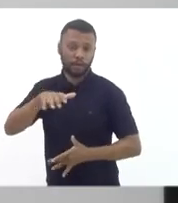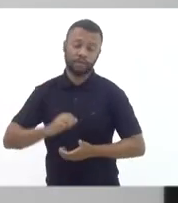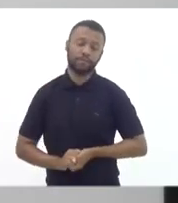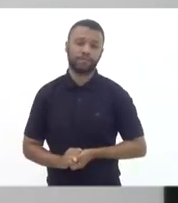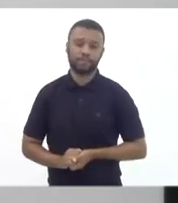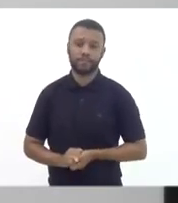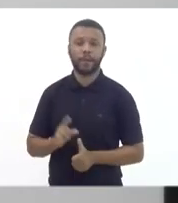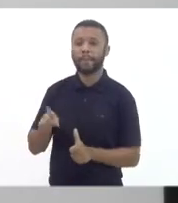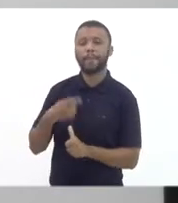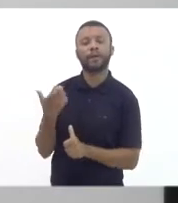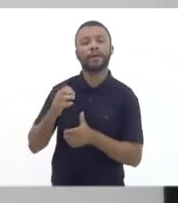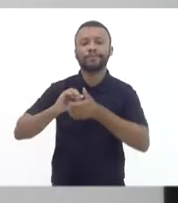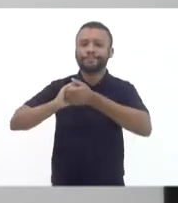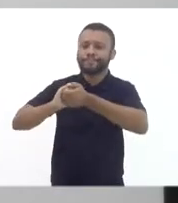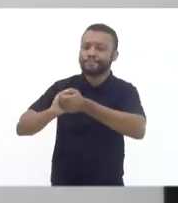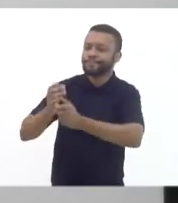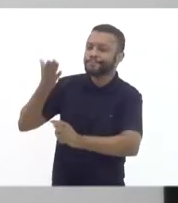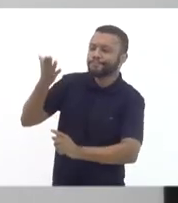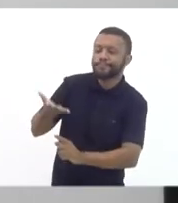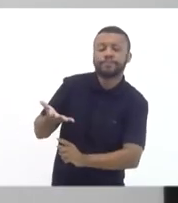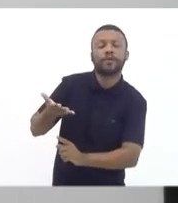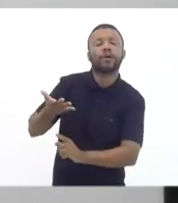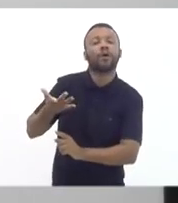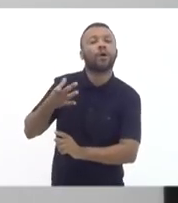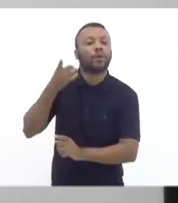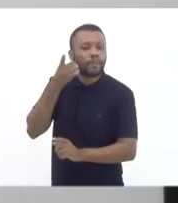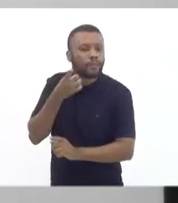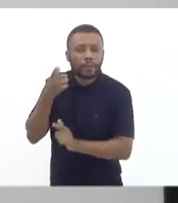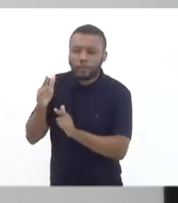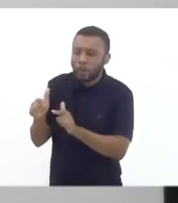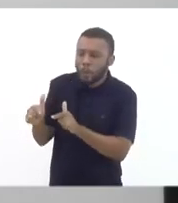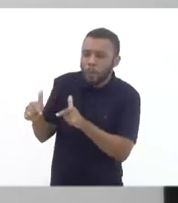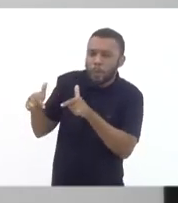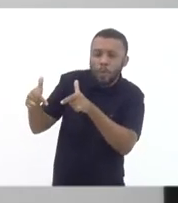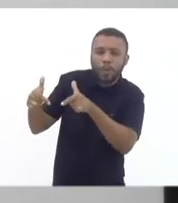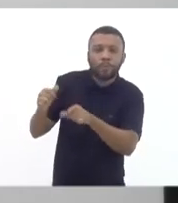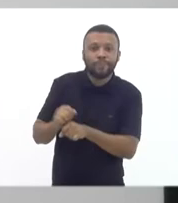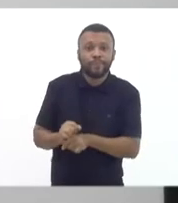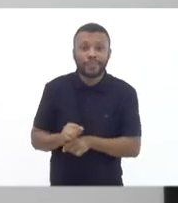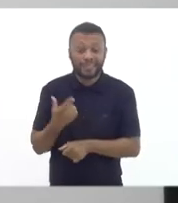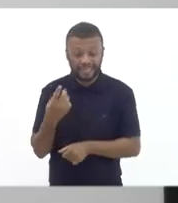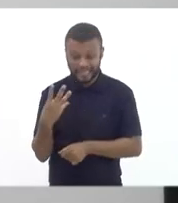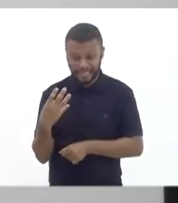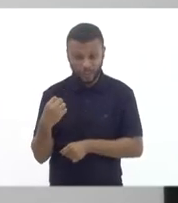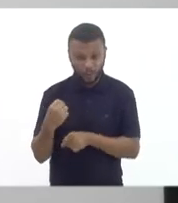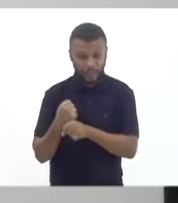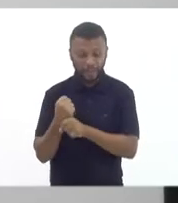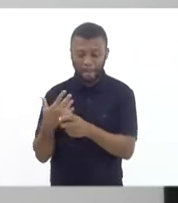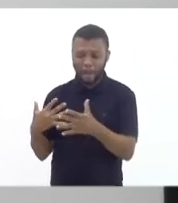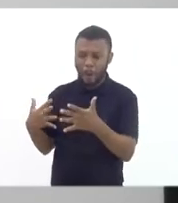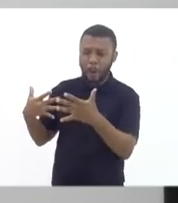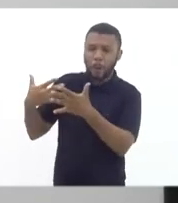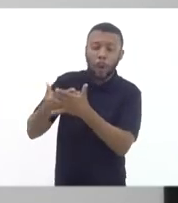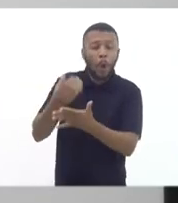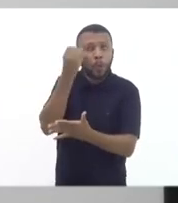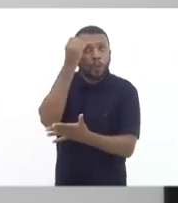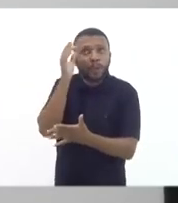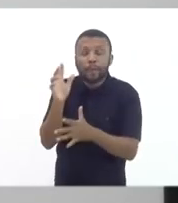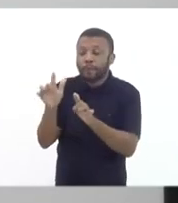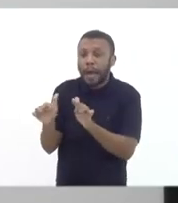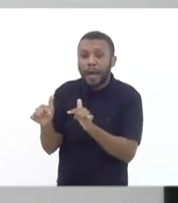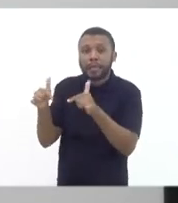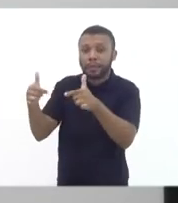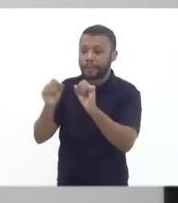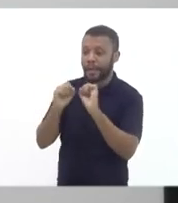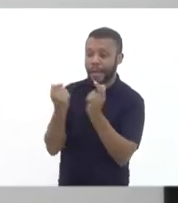primeiro lugar, cumprimentar o deputado pela iniciativa. Eu não me lembro, nesses 40 anos, de uma iniciativa semelhante da LERJ, assim,